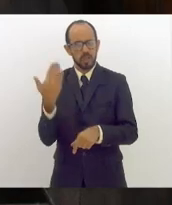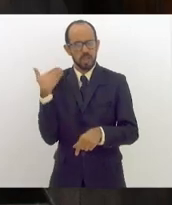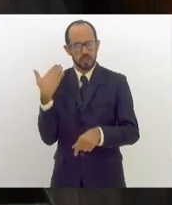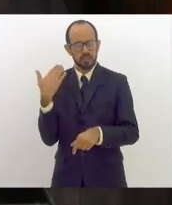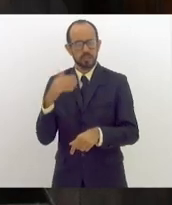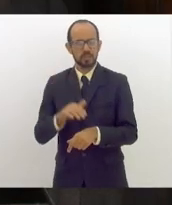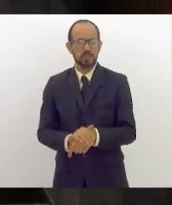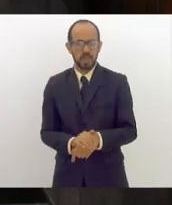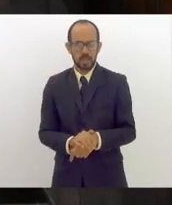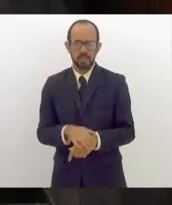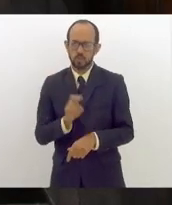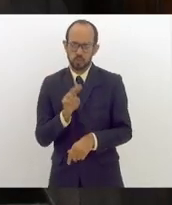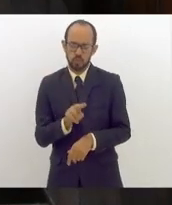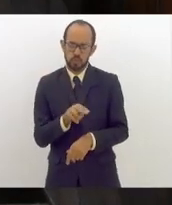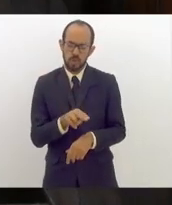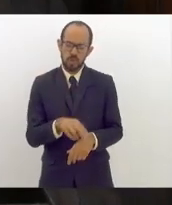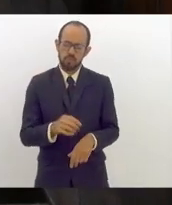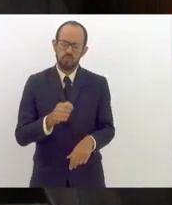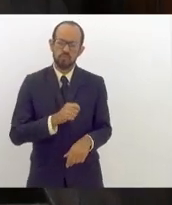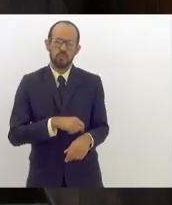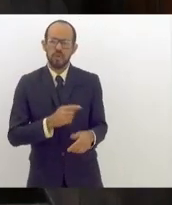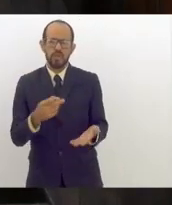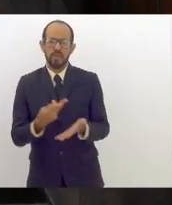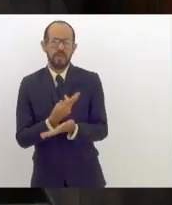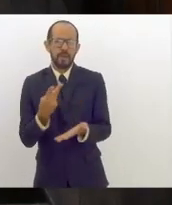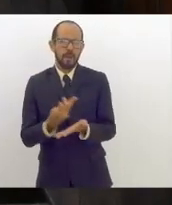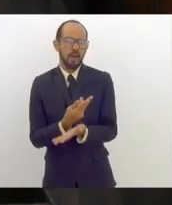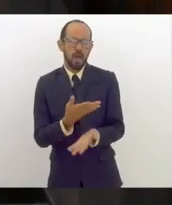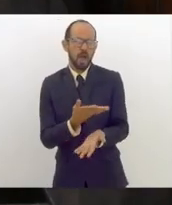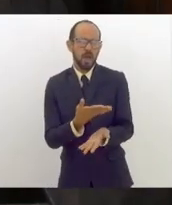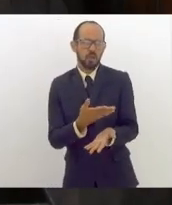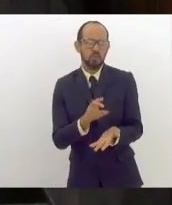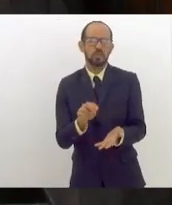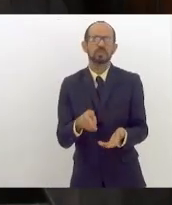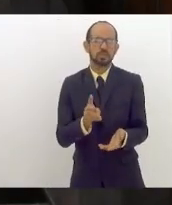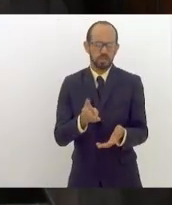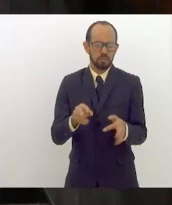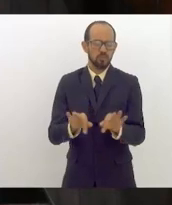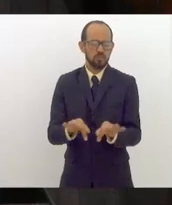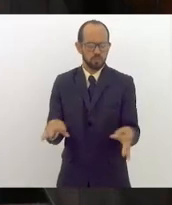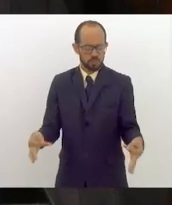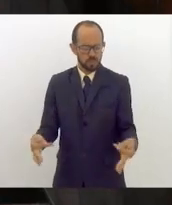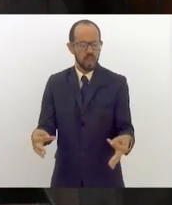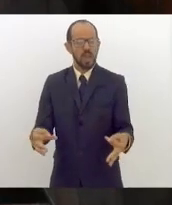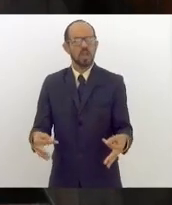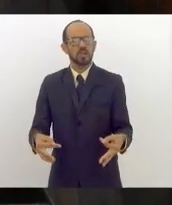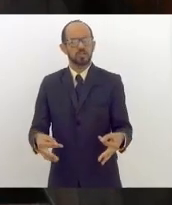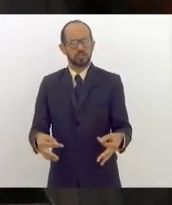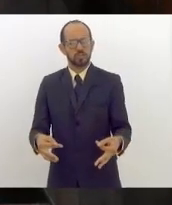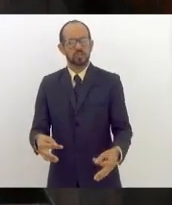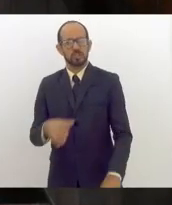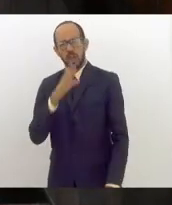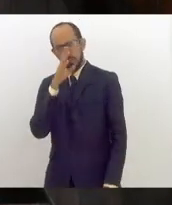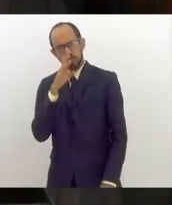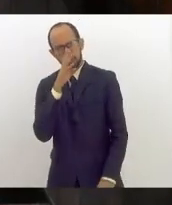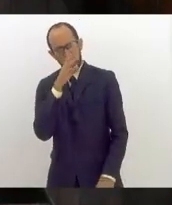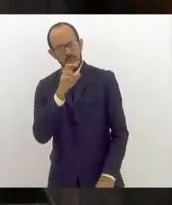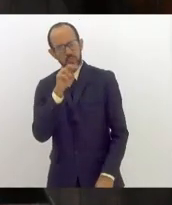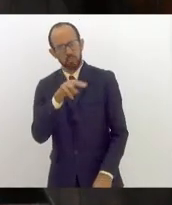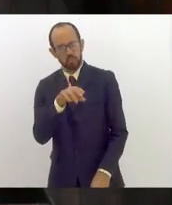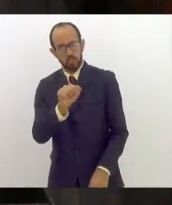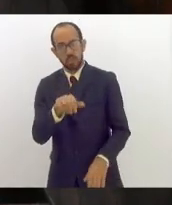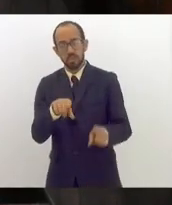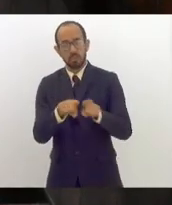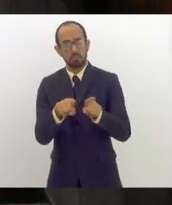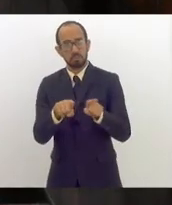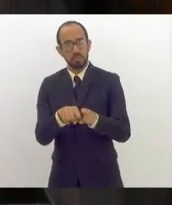nunca foi intransigente e nem nunca foi petulante Ele sempre teve humildade para dialogar com todos de ouvir todos mas nunca foi subserviente